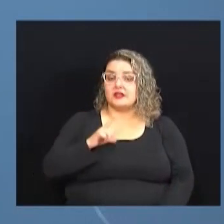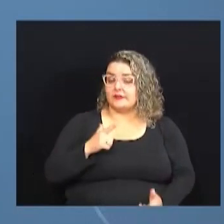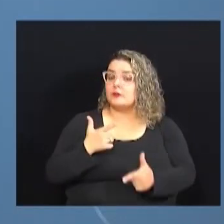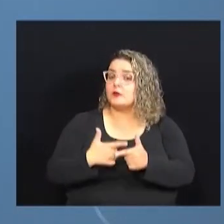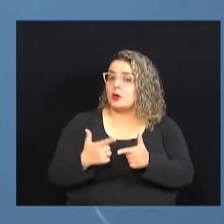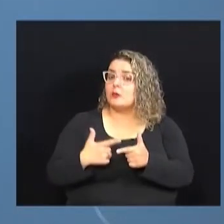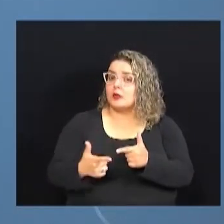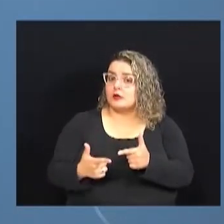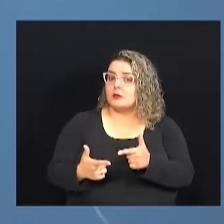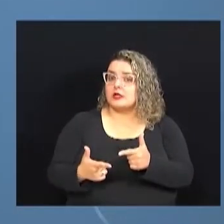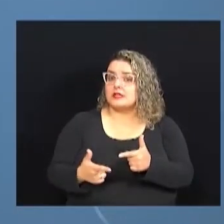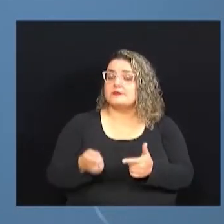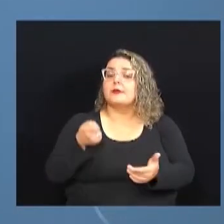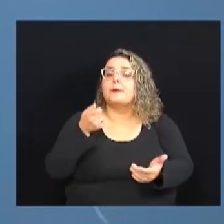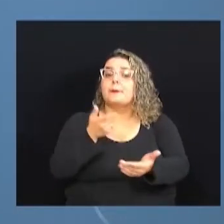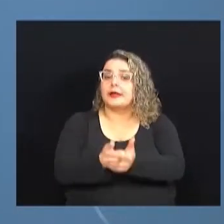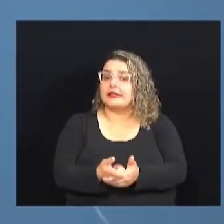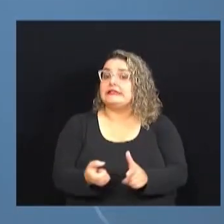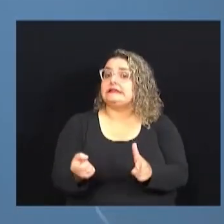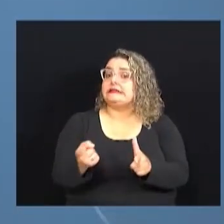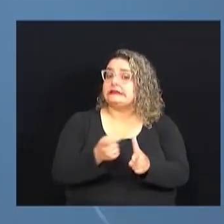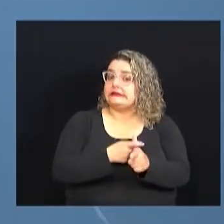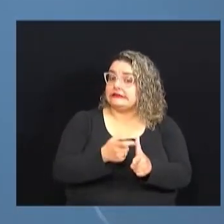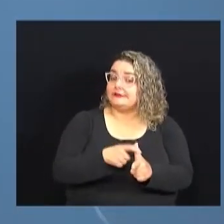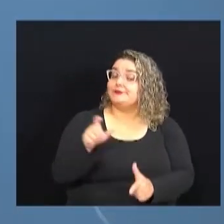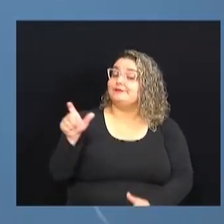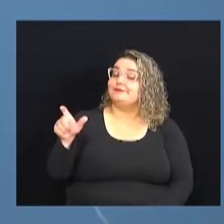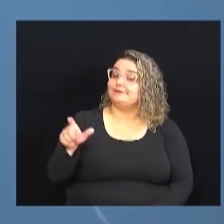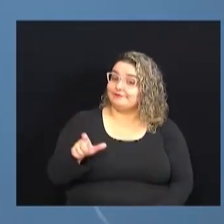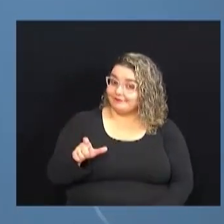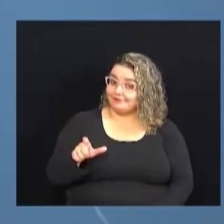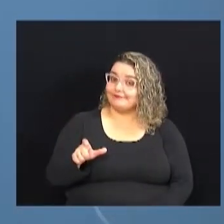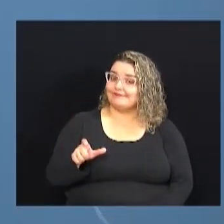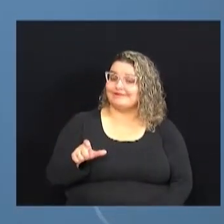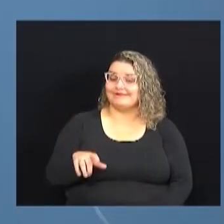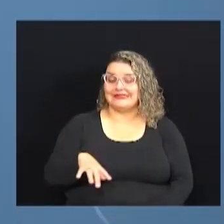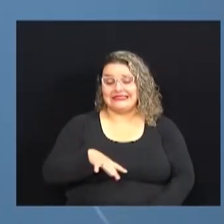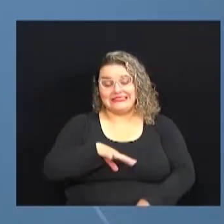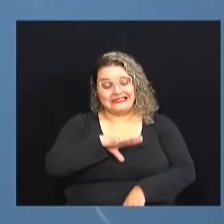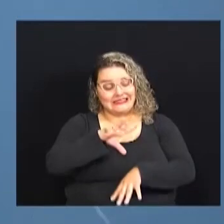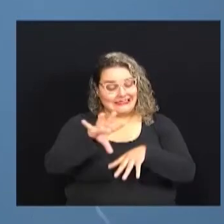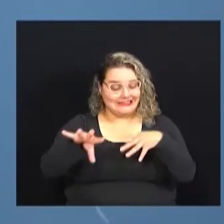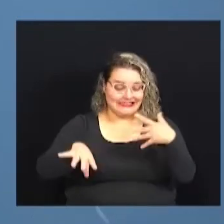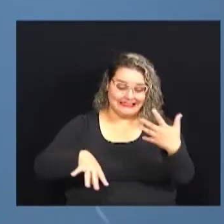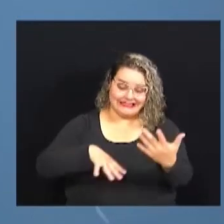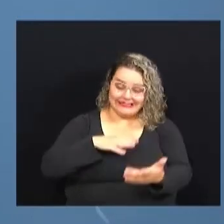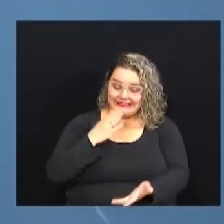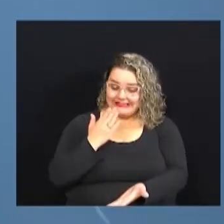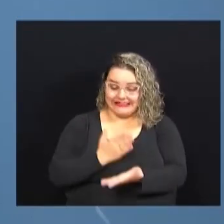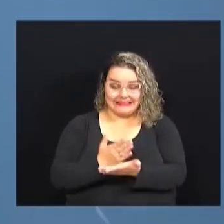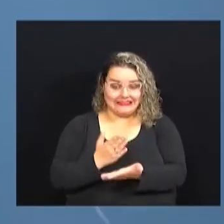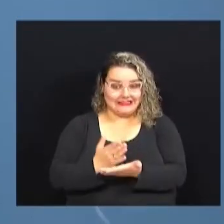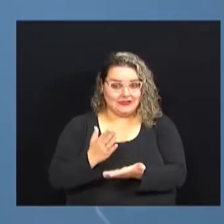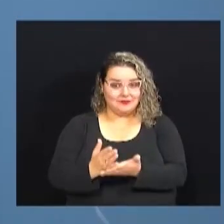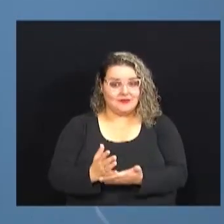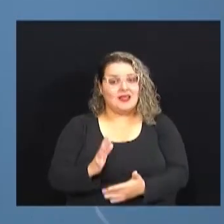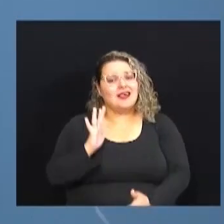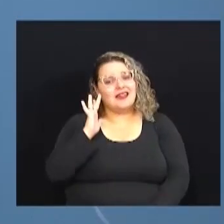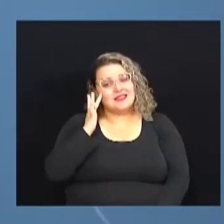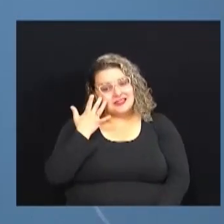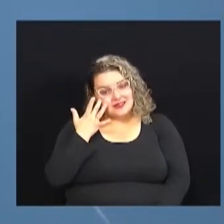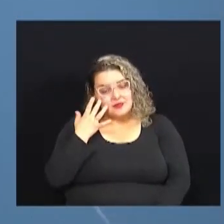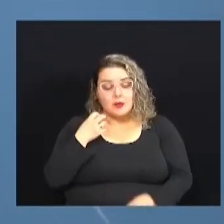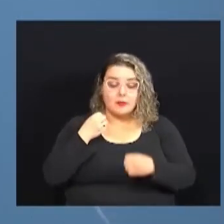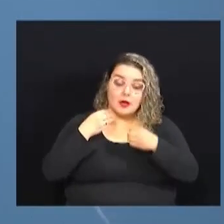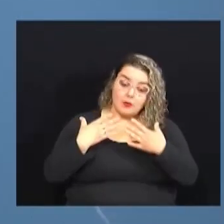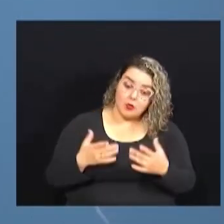teve problemas aí para pagar a dívida do cartão. Se enrolou na hora das parcelas, achou que... A gente sempre acha que é